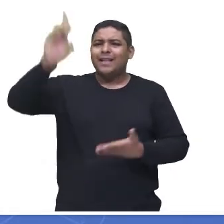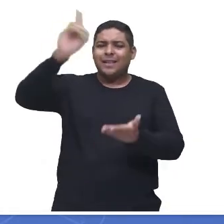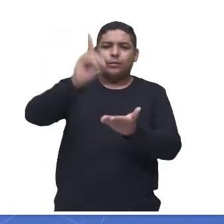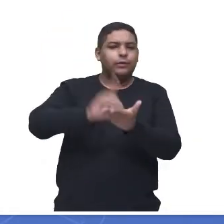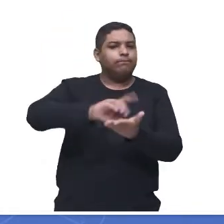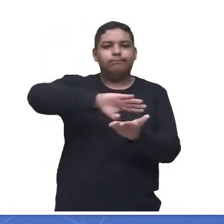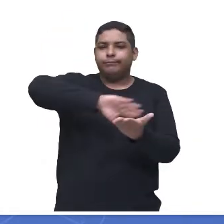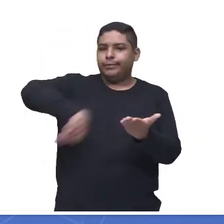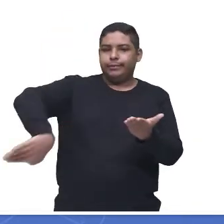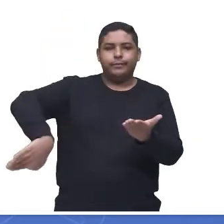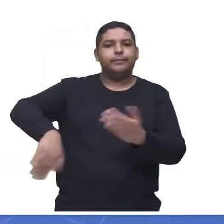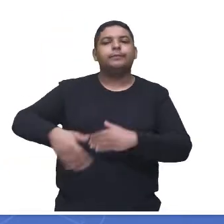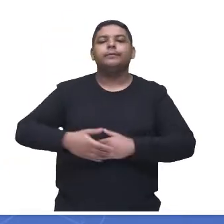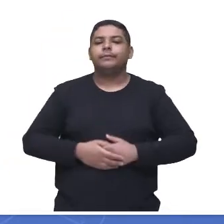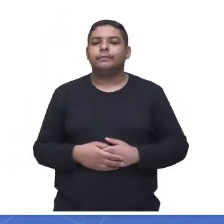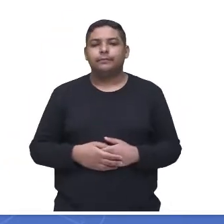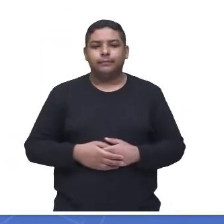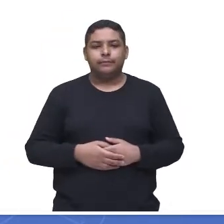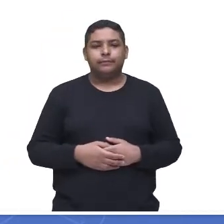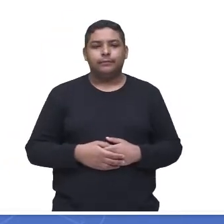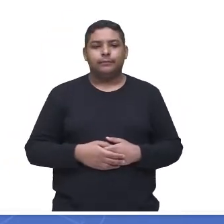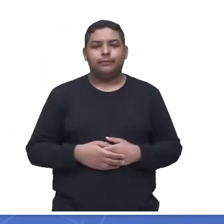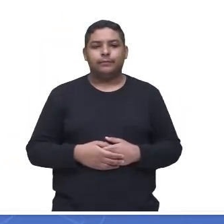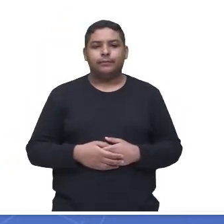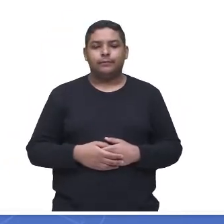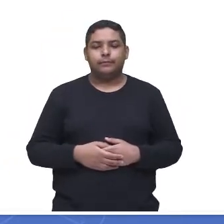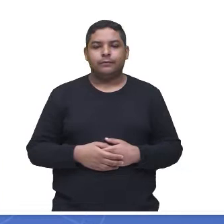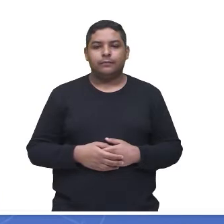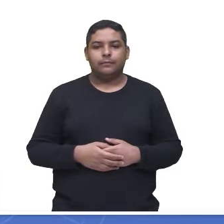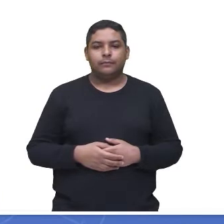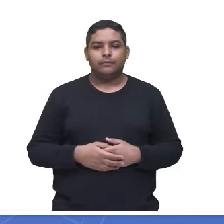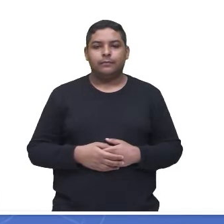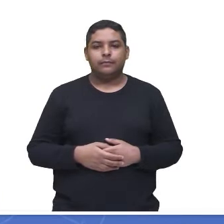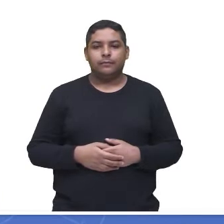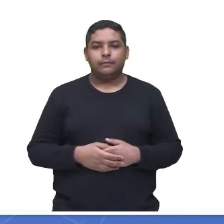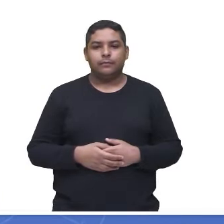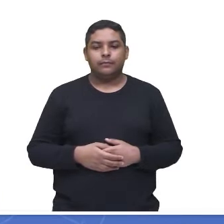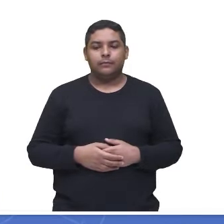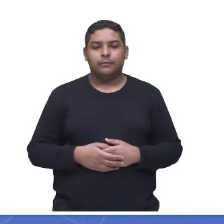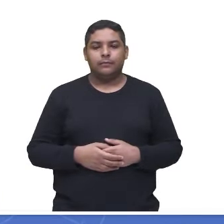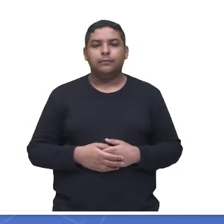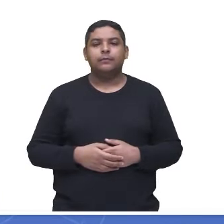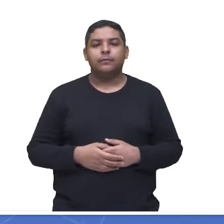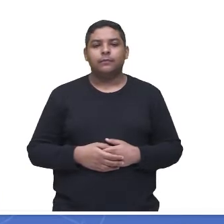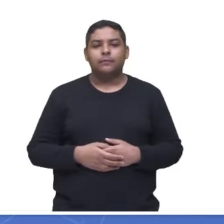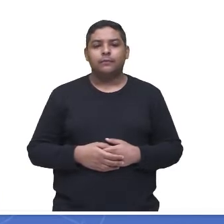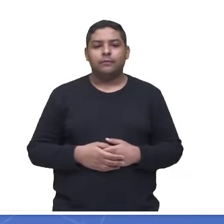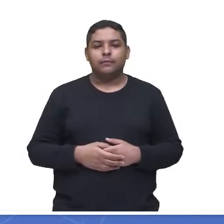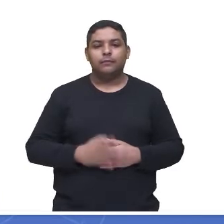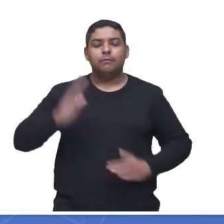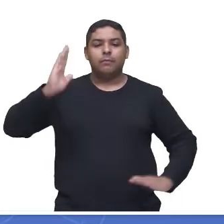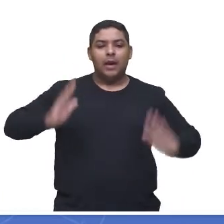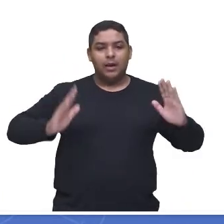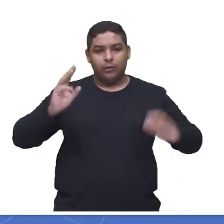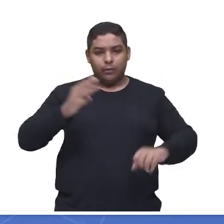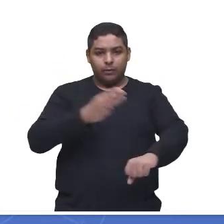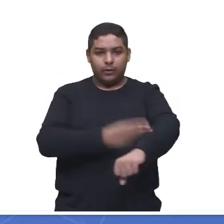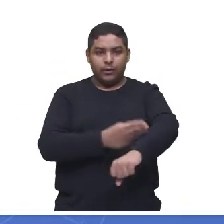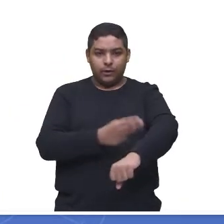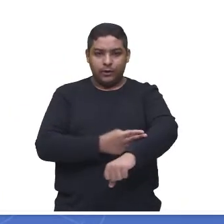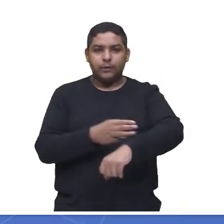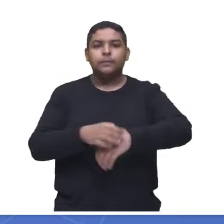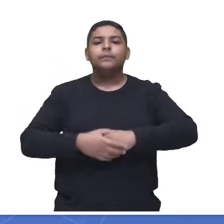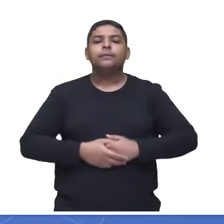centro. A natureza não está mais no centro. Quem está no centro agora? Então vamos ver aí, ó, o período moderno.